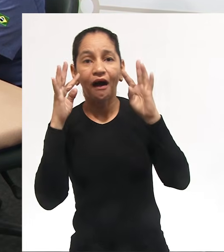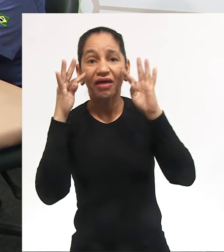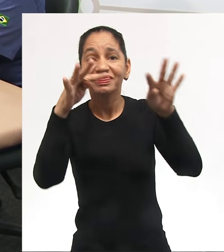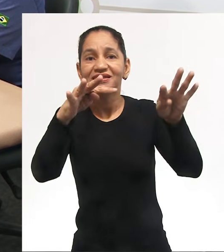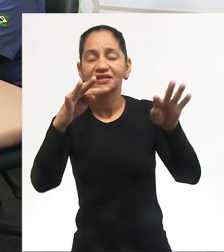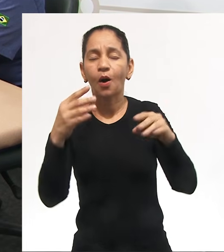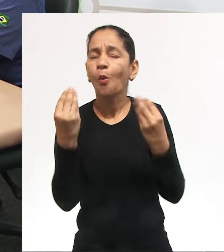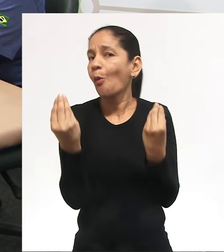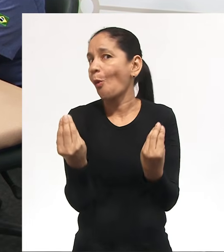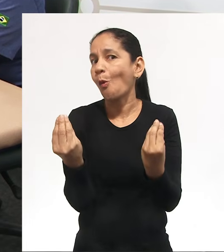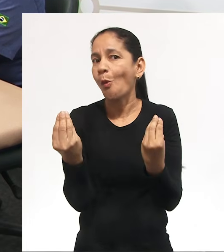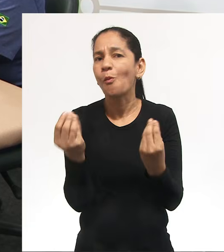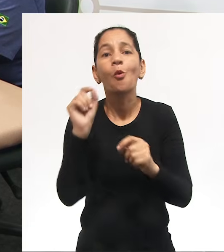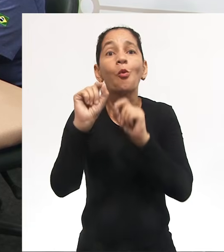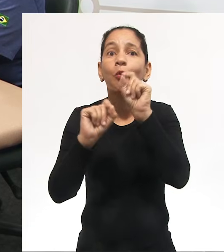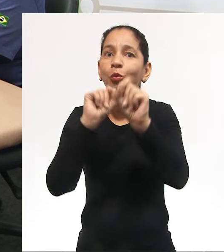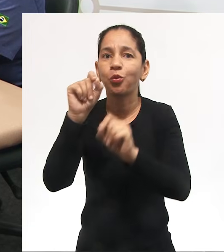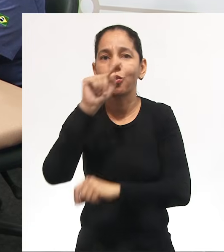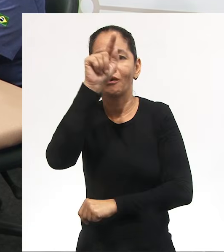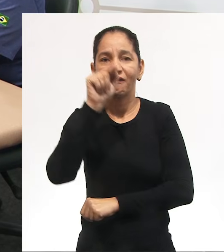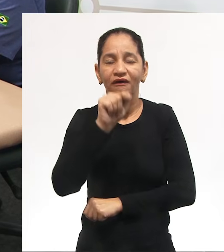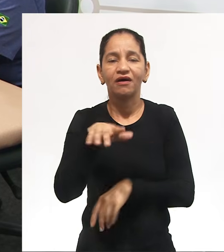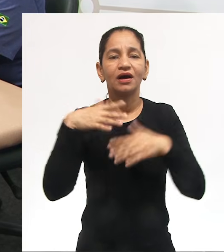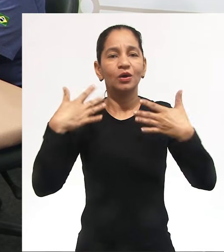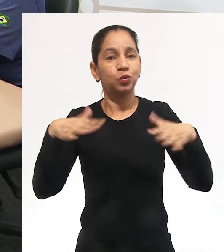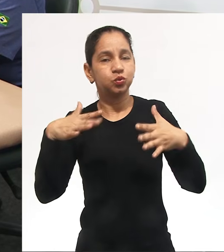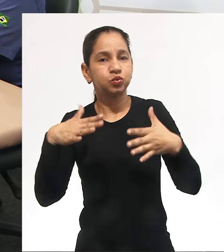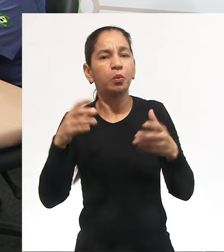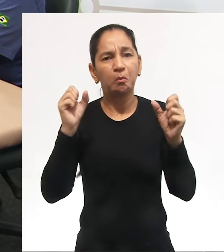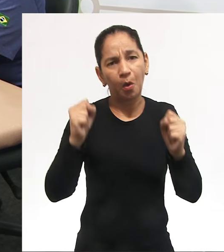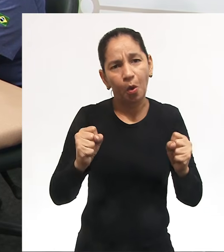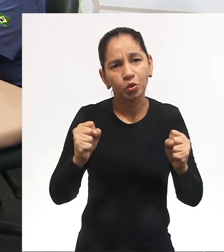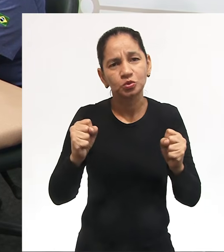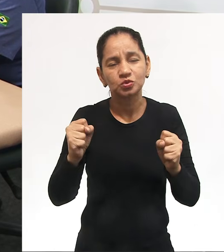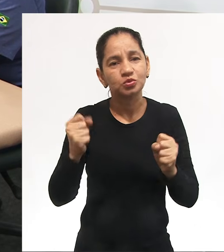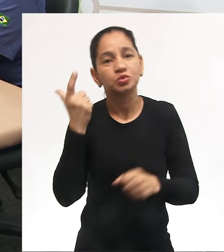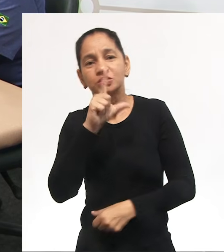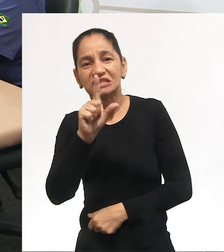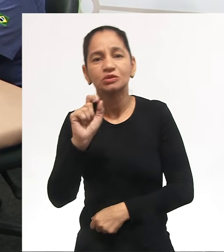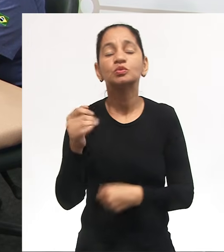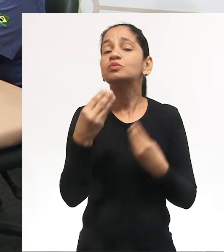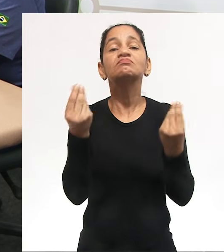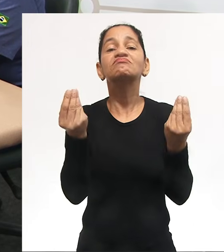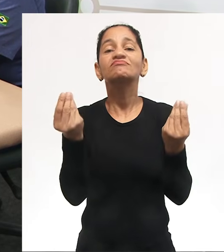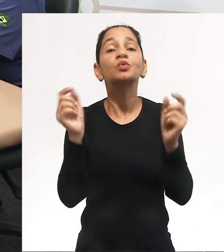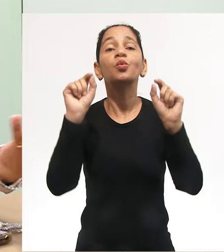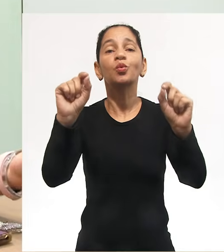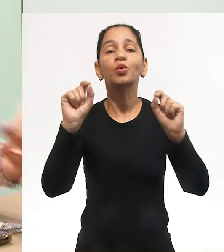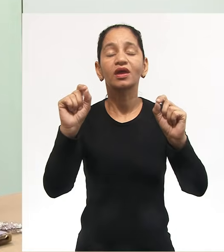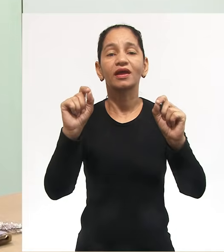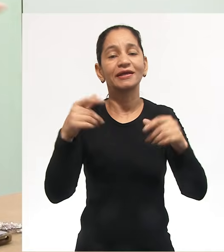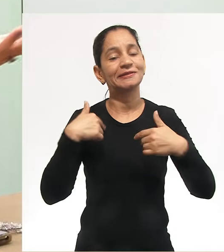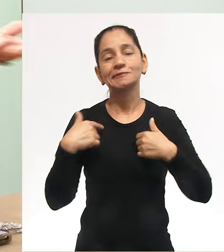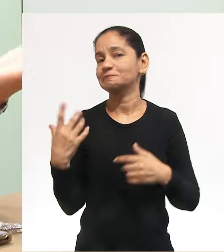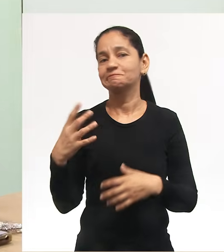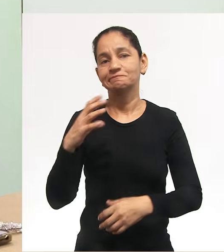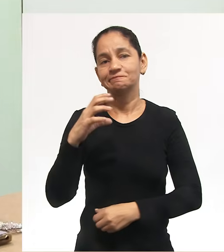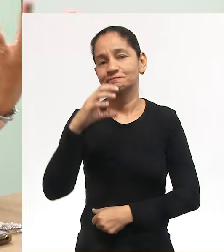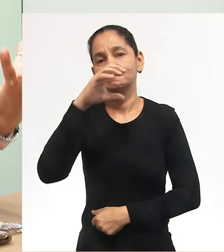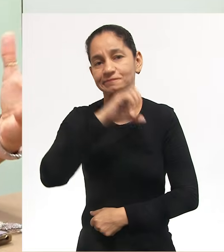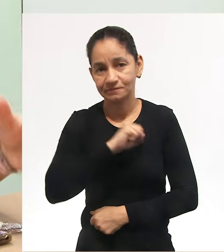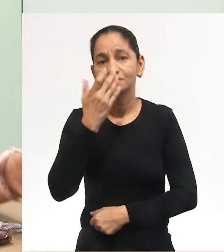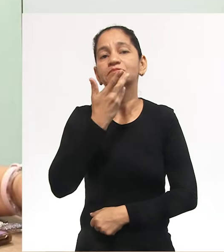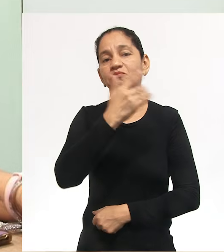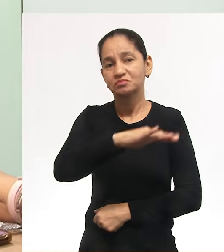olhar assim de, nossa, o que é isso? O que eu posso fazer? Tudo que eu sim, posso fazer com esse material deve. Bom, eu